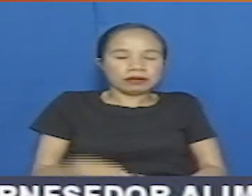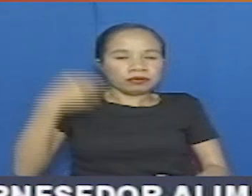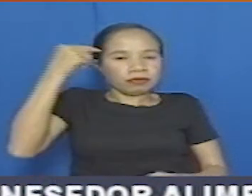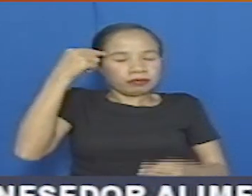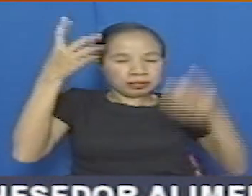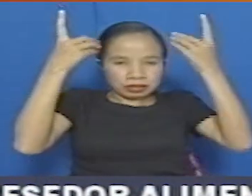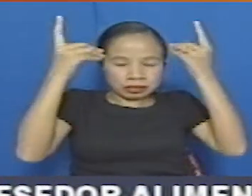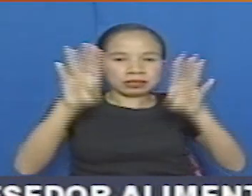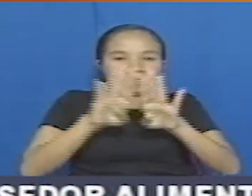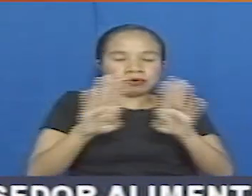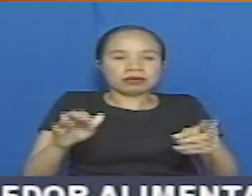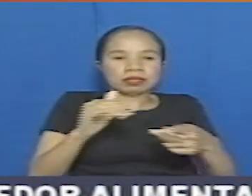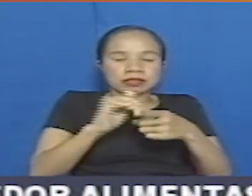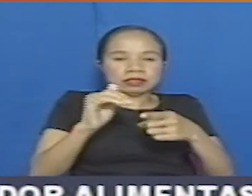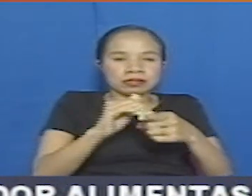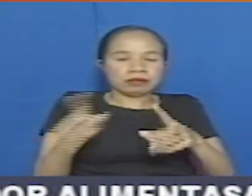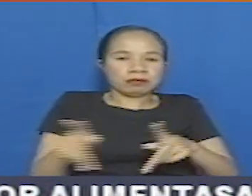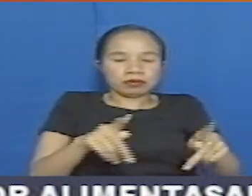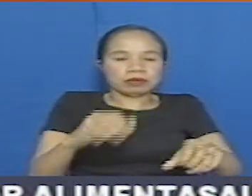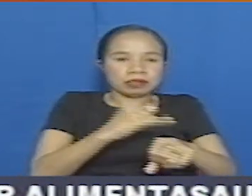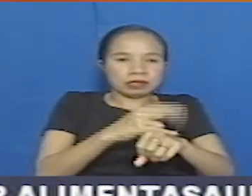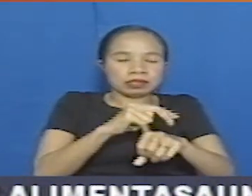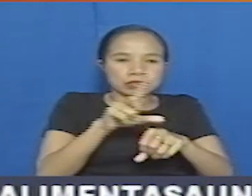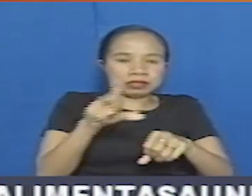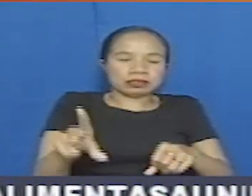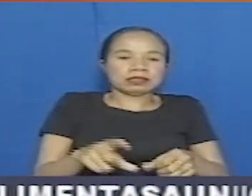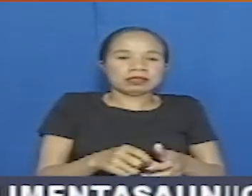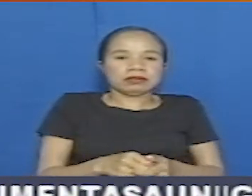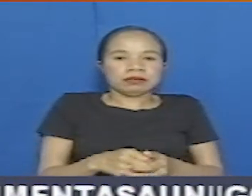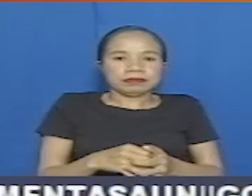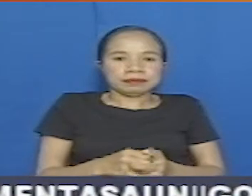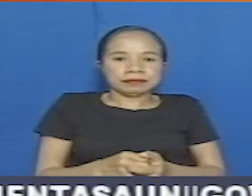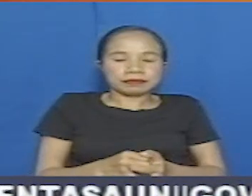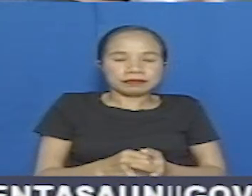Governo decide loca concurso público internacional por instalar fibra óptica.